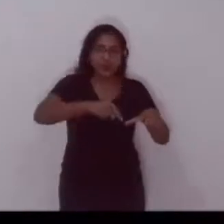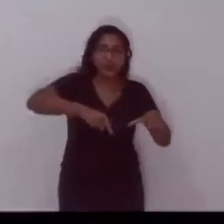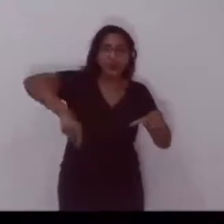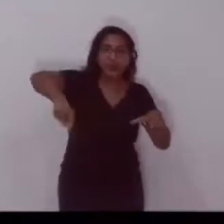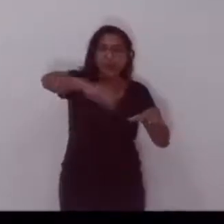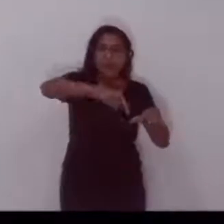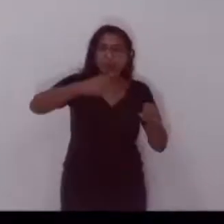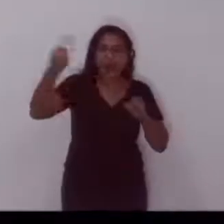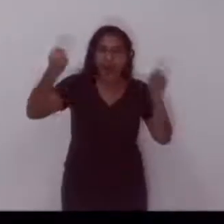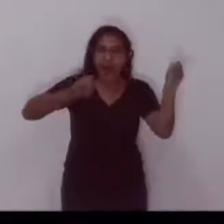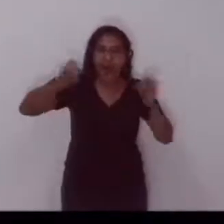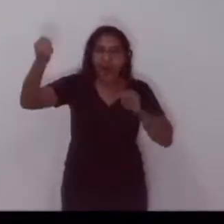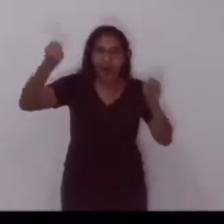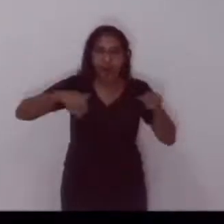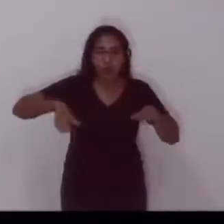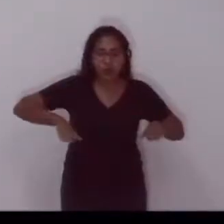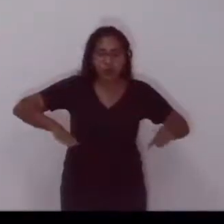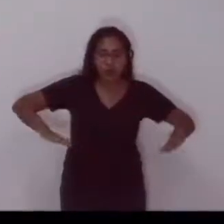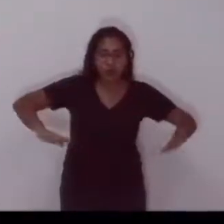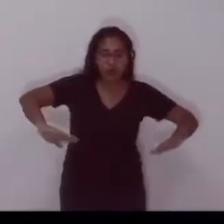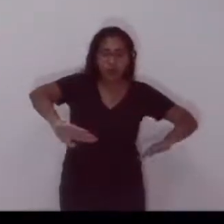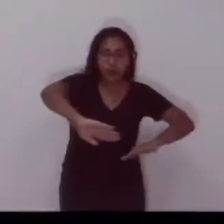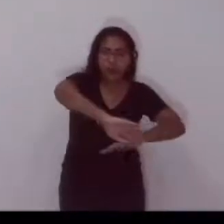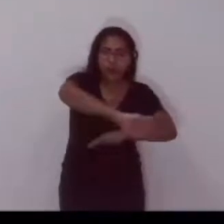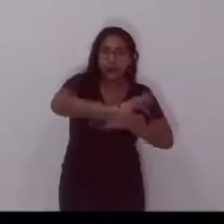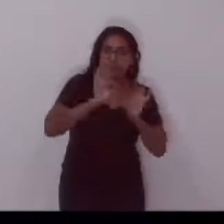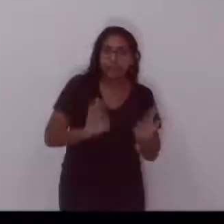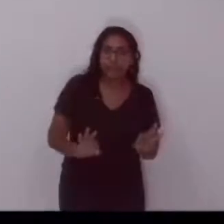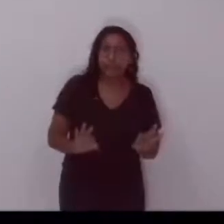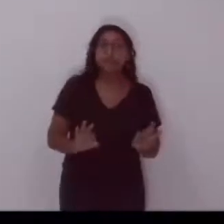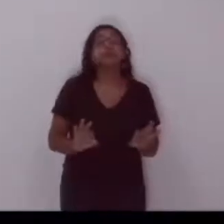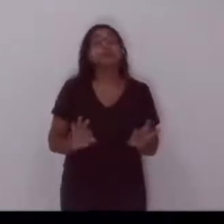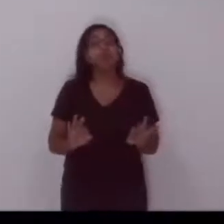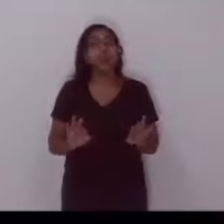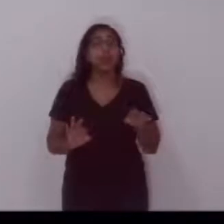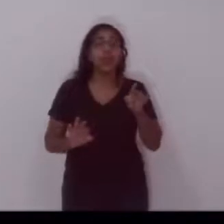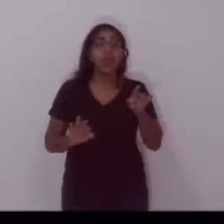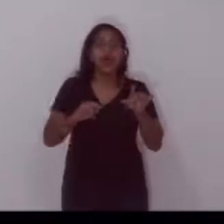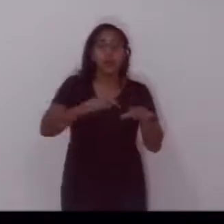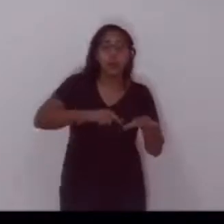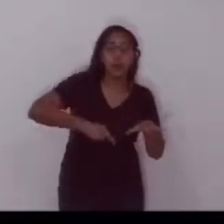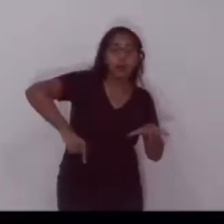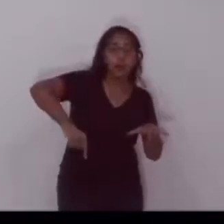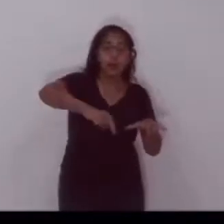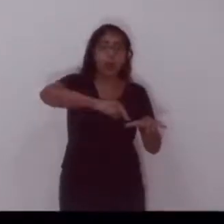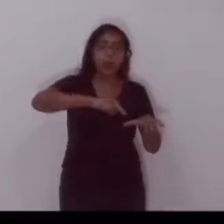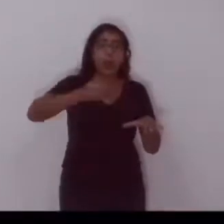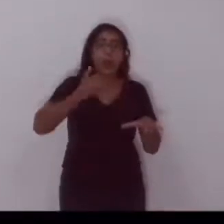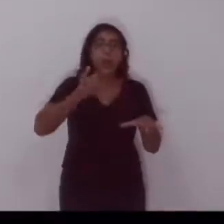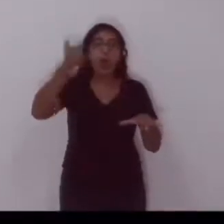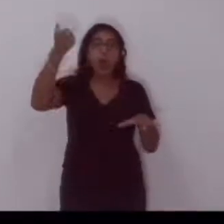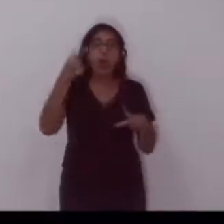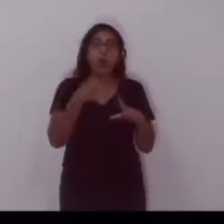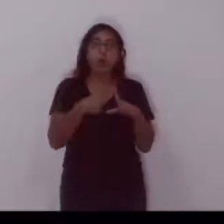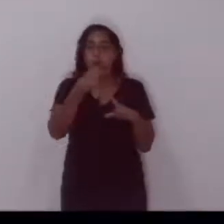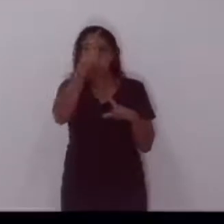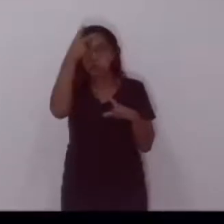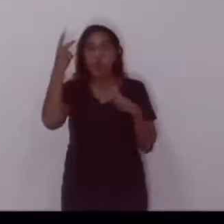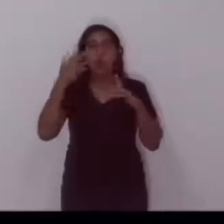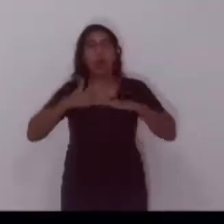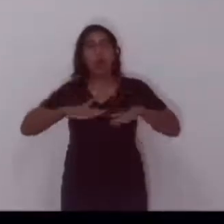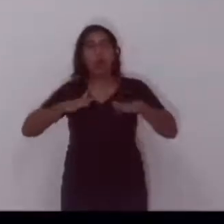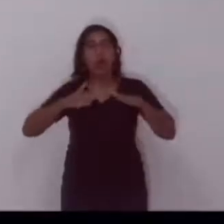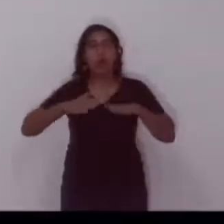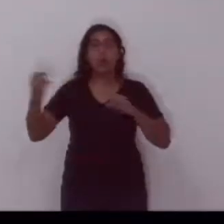desenho da rotatória, por favor, isso. Então, é o uso adequado de rotatória como agente redutor da acidentalidade no trânsito. Quando a